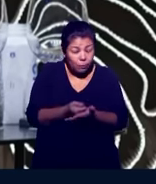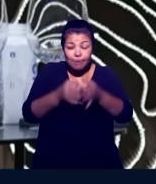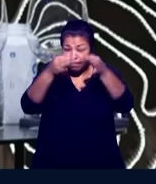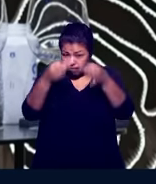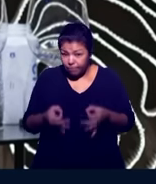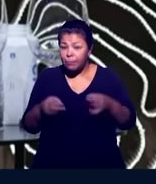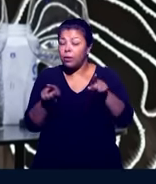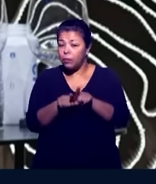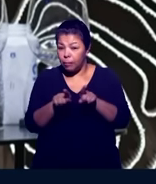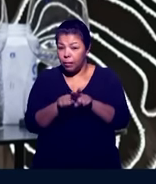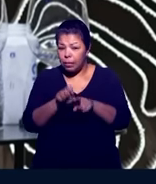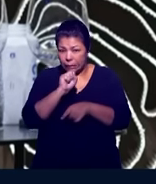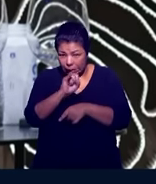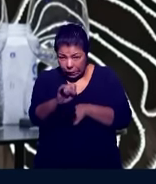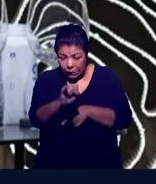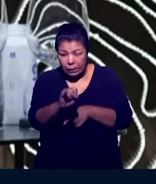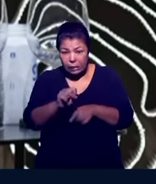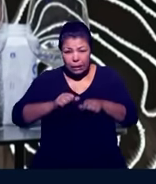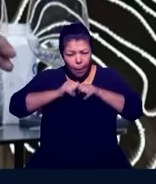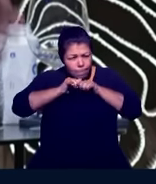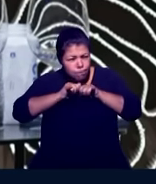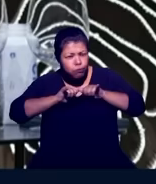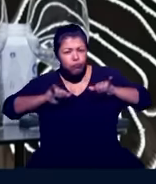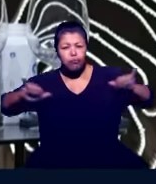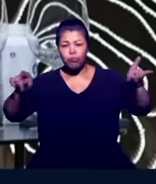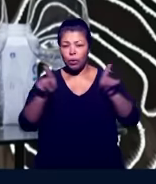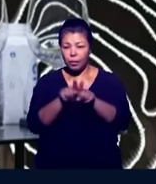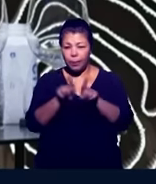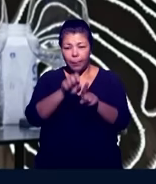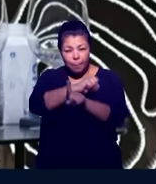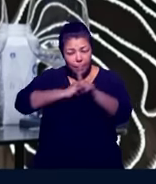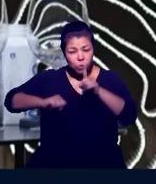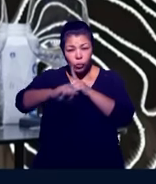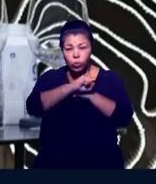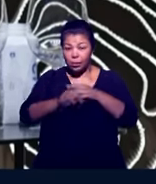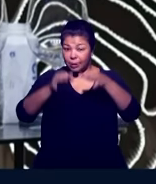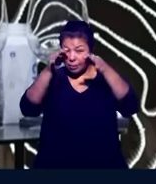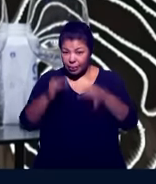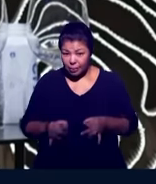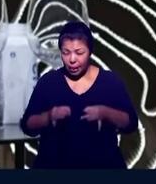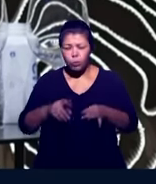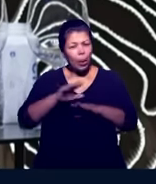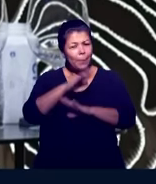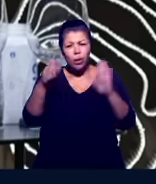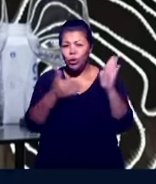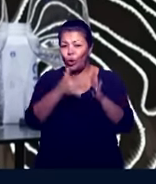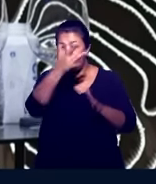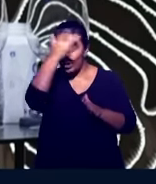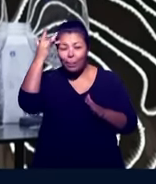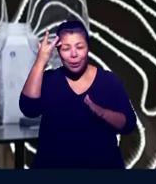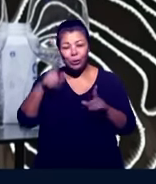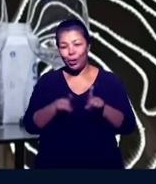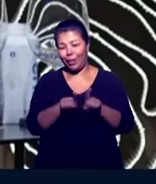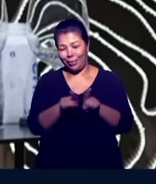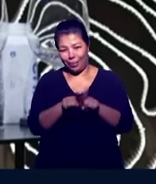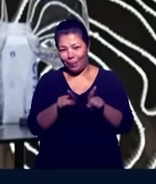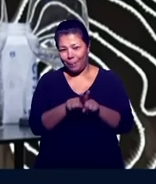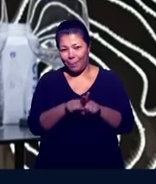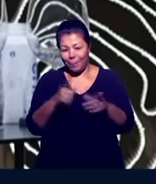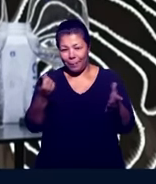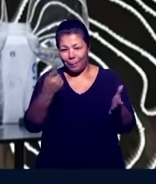informada a sociedade tiver isso vale des cidadão mais humilde até o grande investidor o gestor